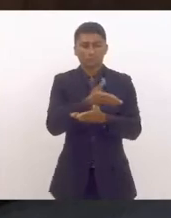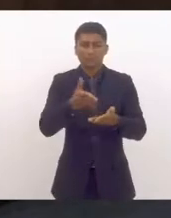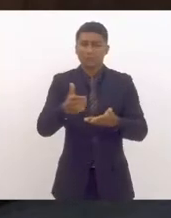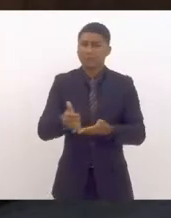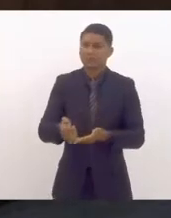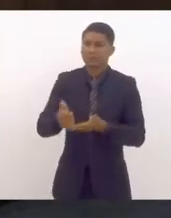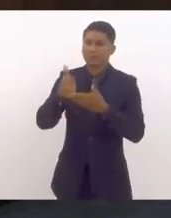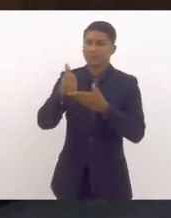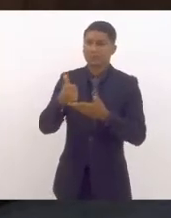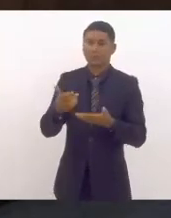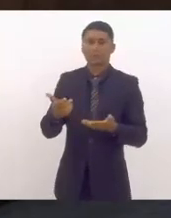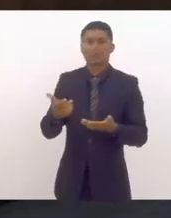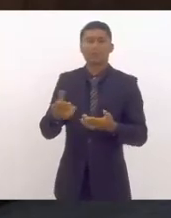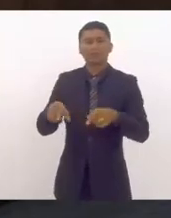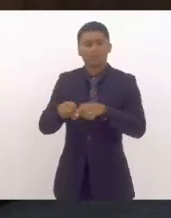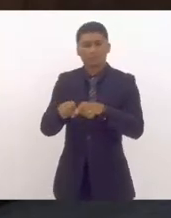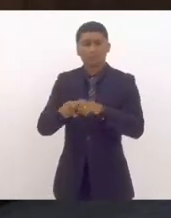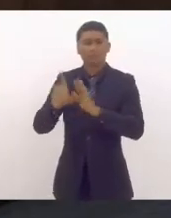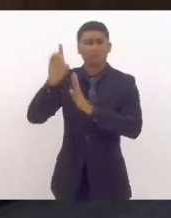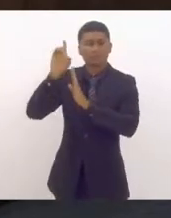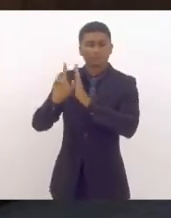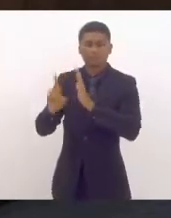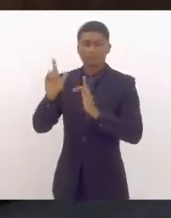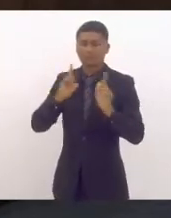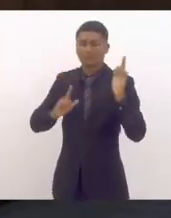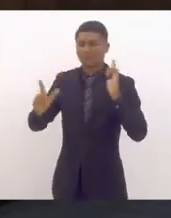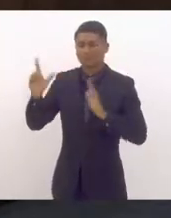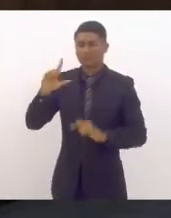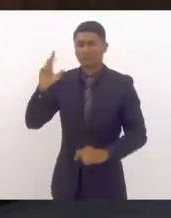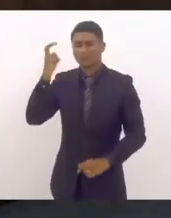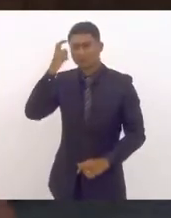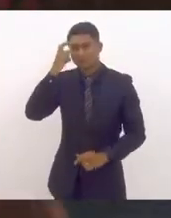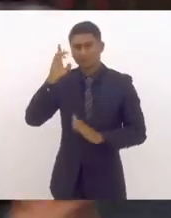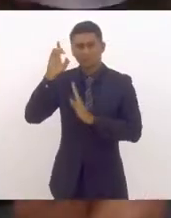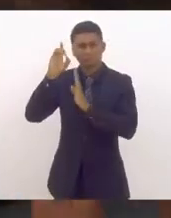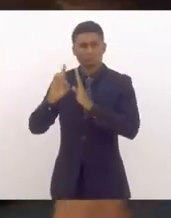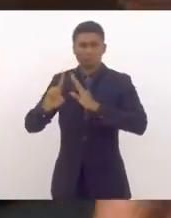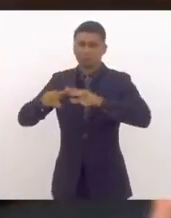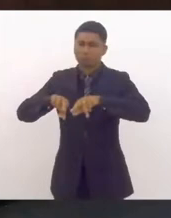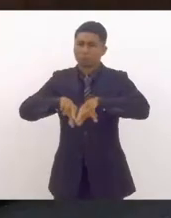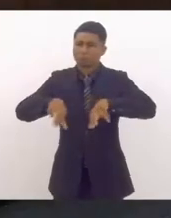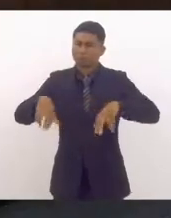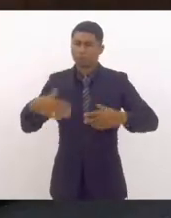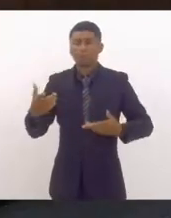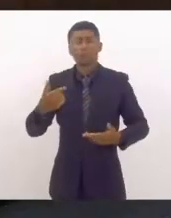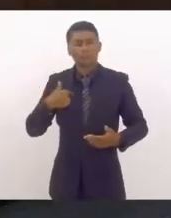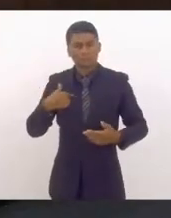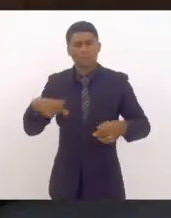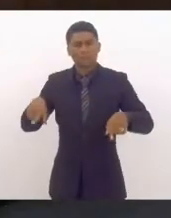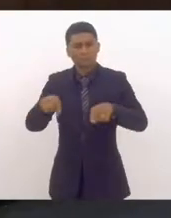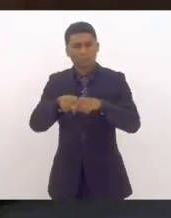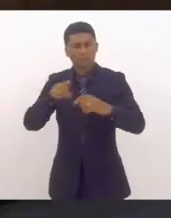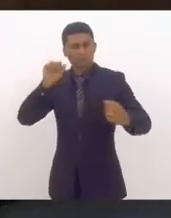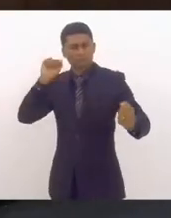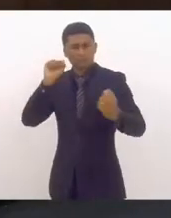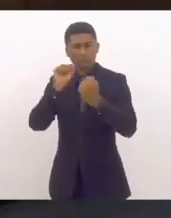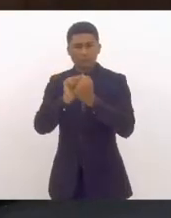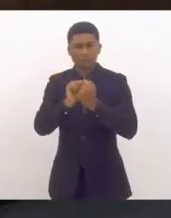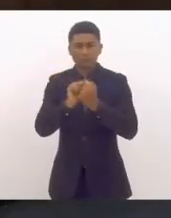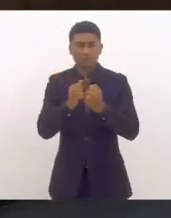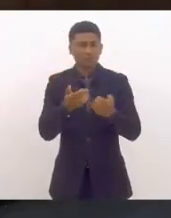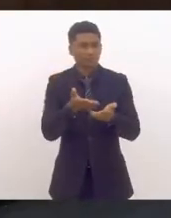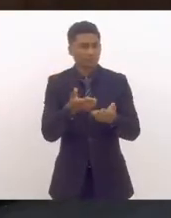ao lazer, à cultura, direitos básicos e fundamentais. Então, reitero e me somo também, presidente, a toda